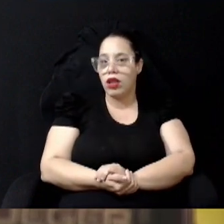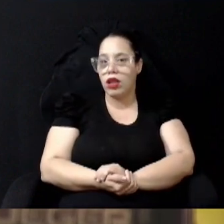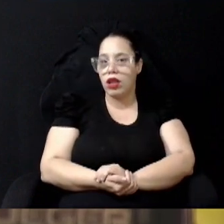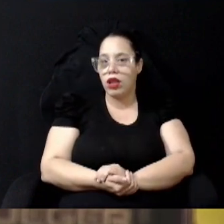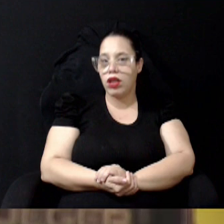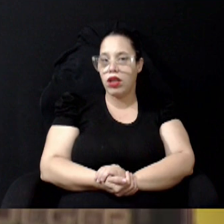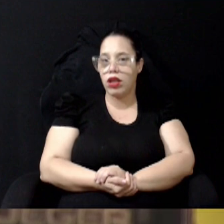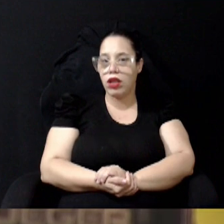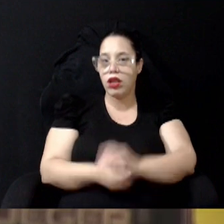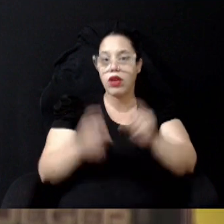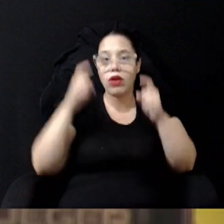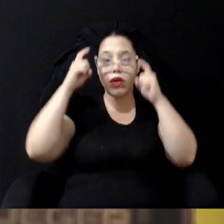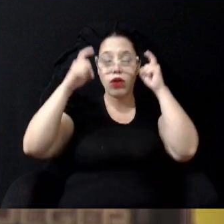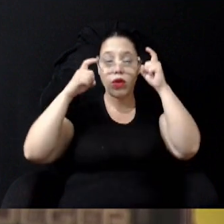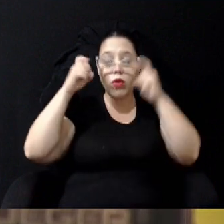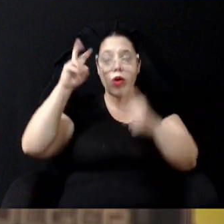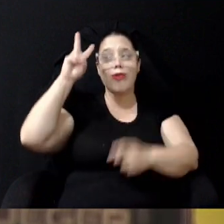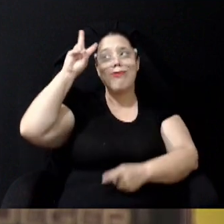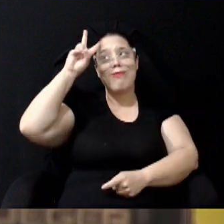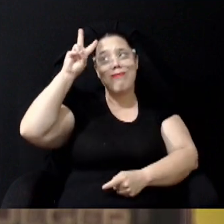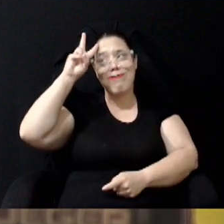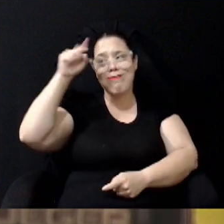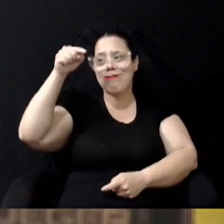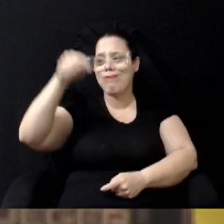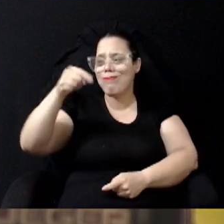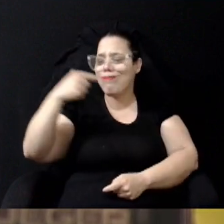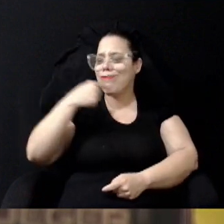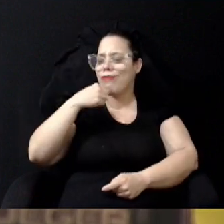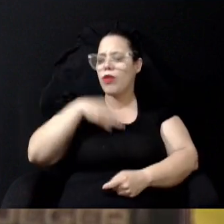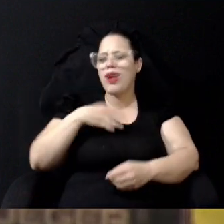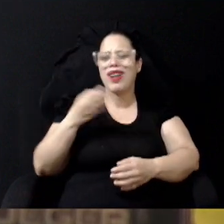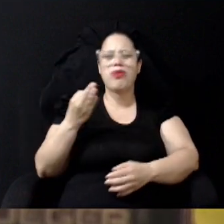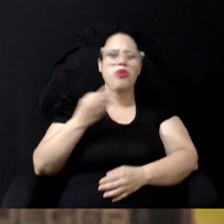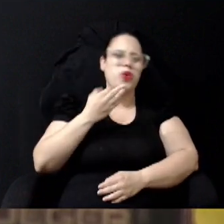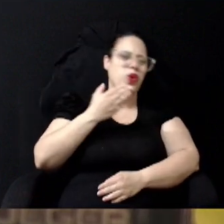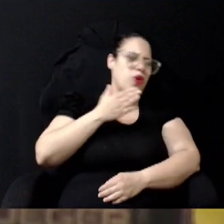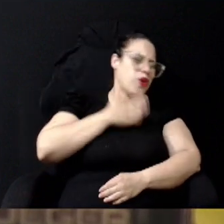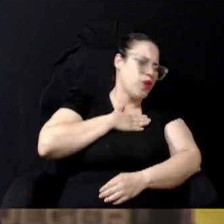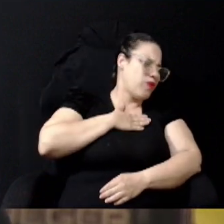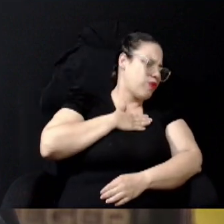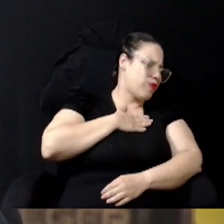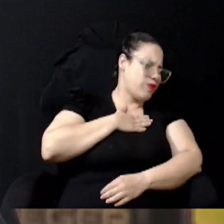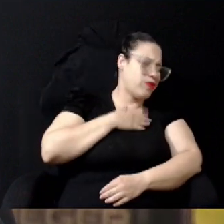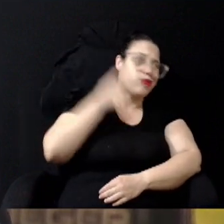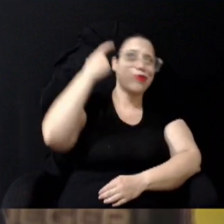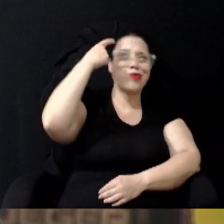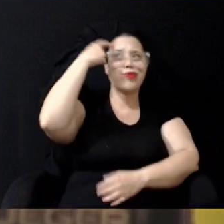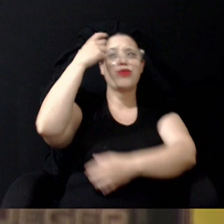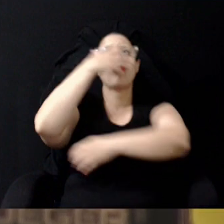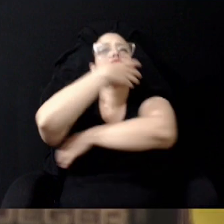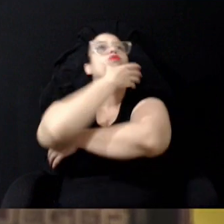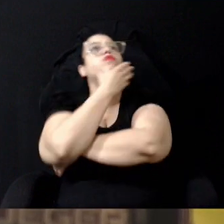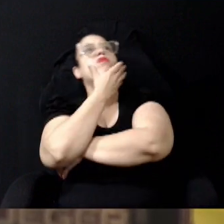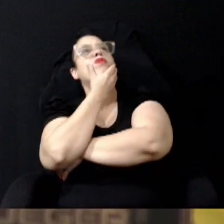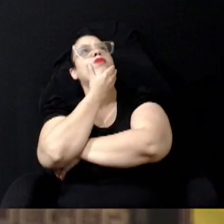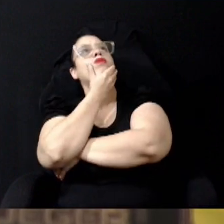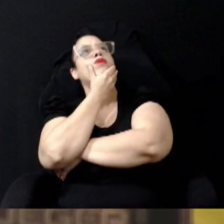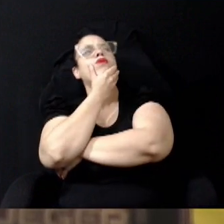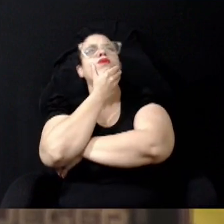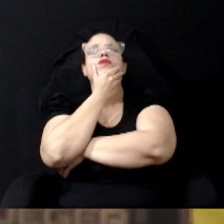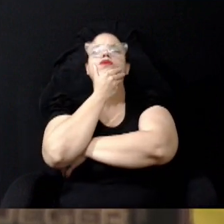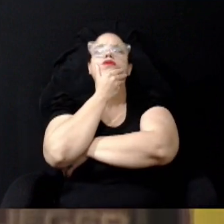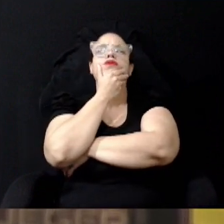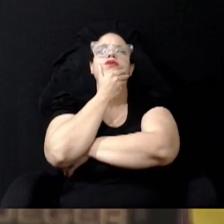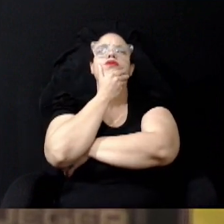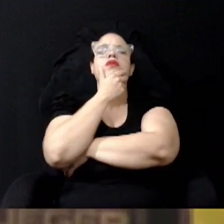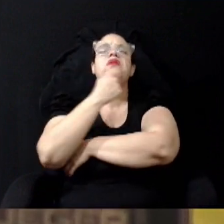com a história dessa cidade, mas muito mesmo, sabe? E eu fico pensando, uma cidade que começou